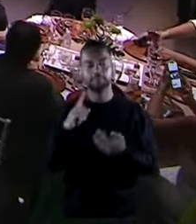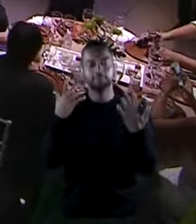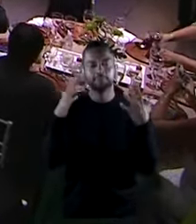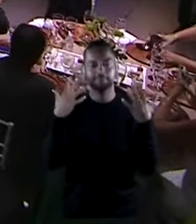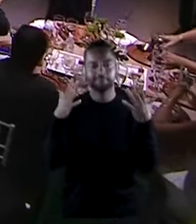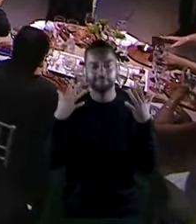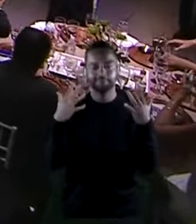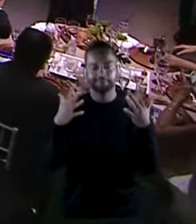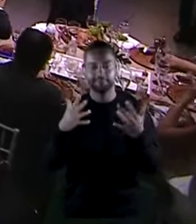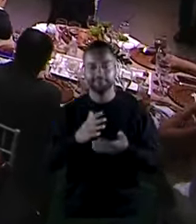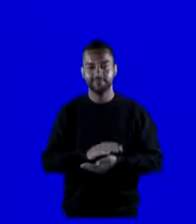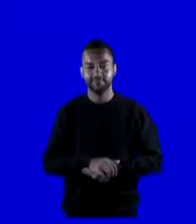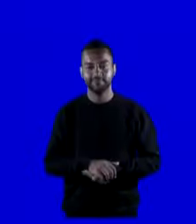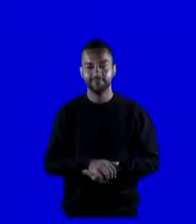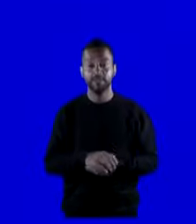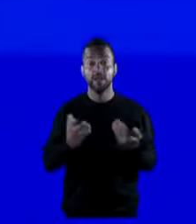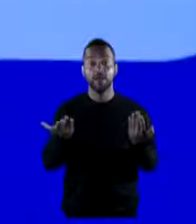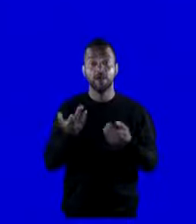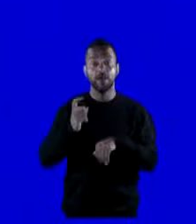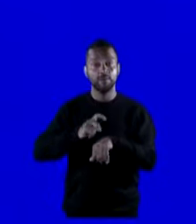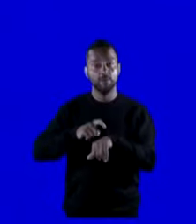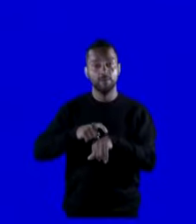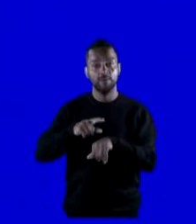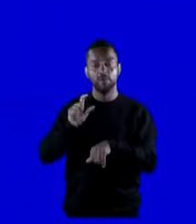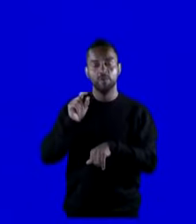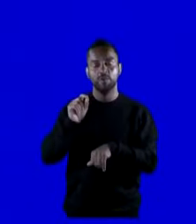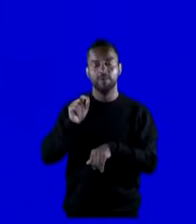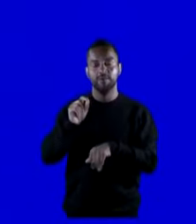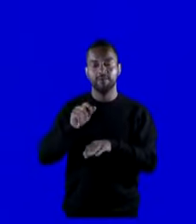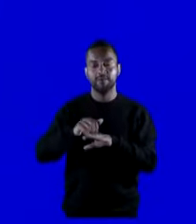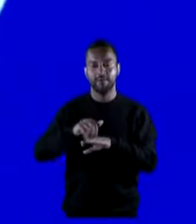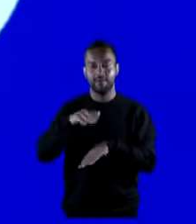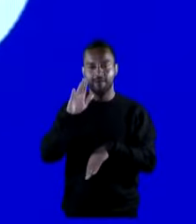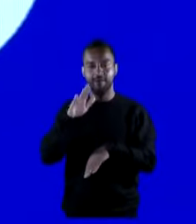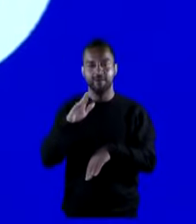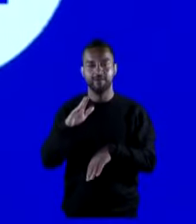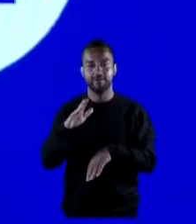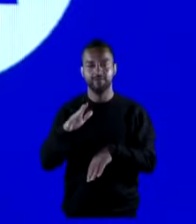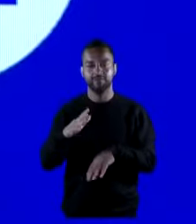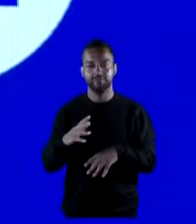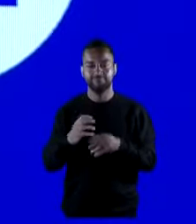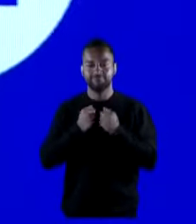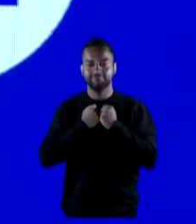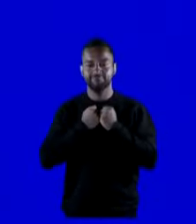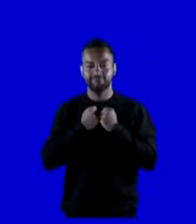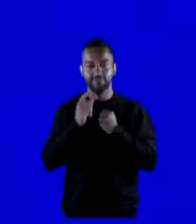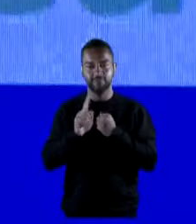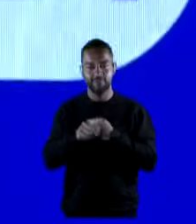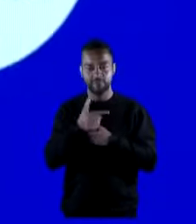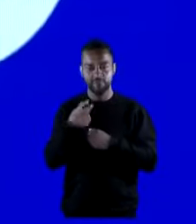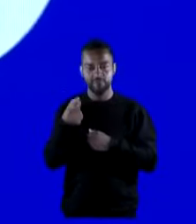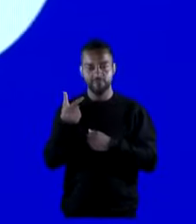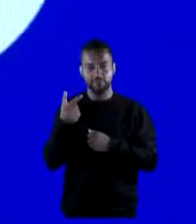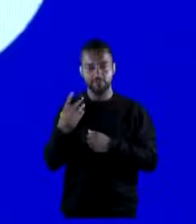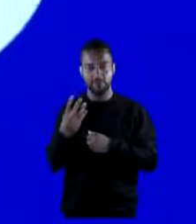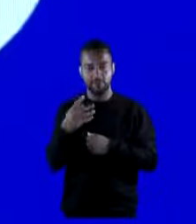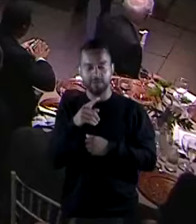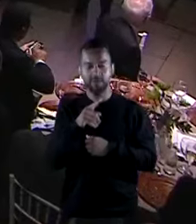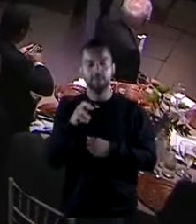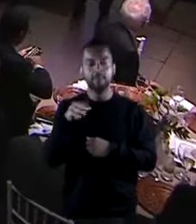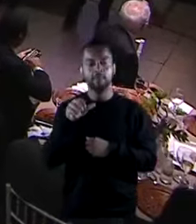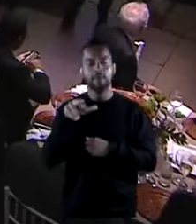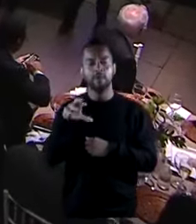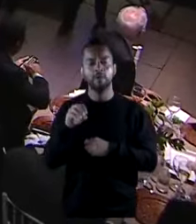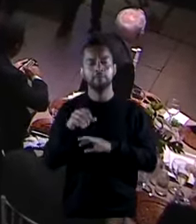Parabéns! E agora é hora do grande goleador deste Paulistão Sicredi 2024. Mauro Betting, qual foi o